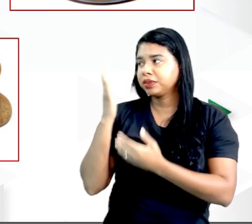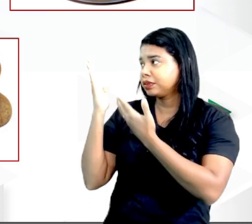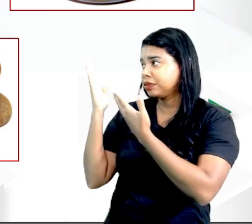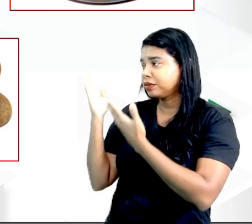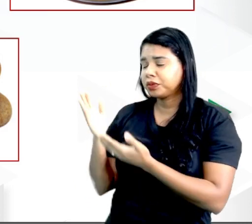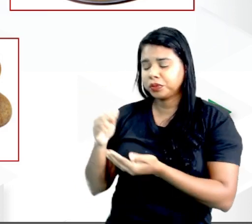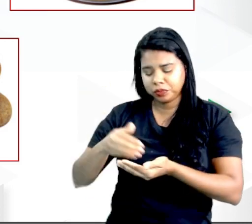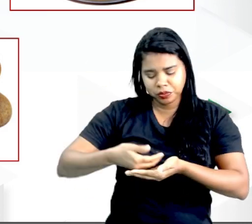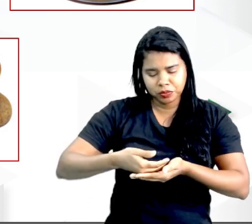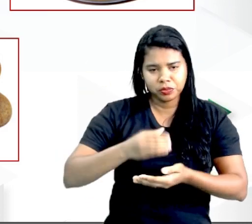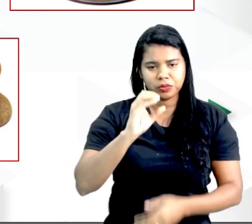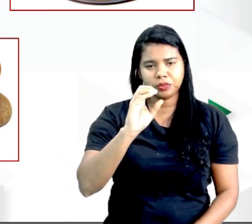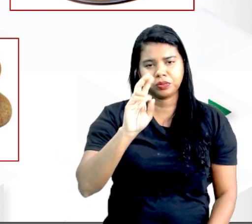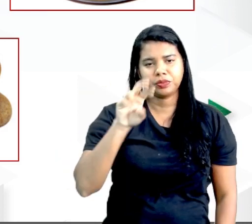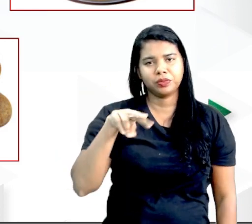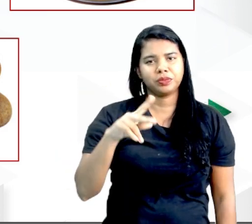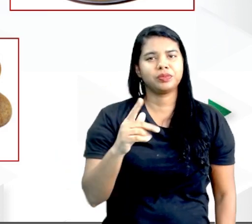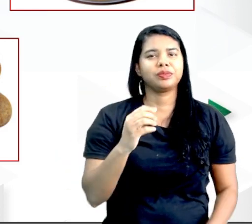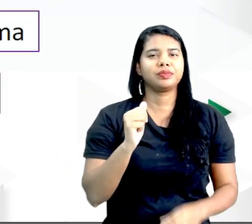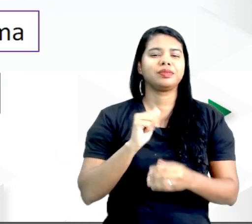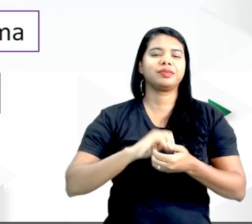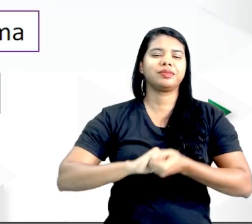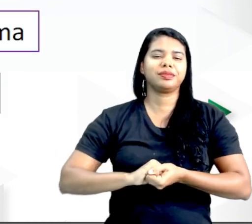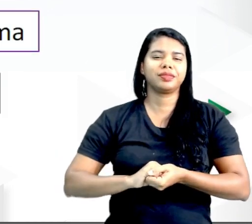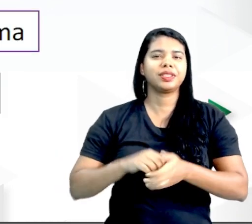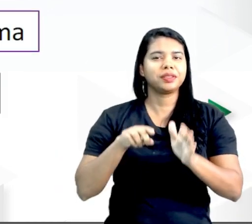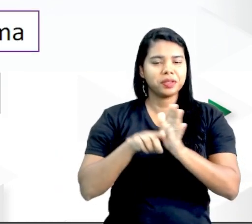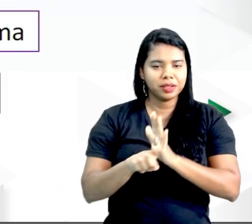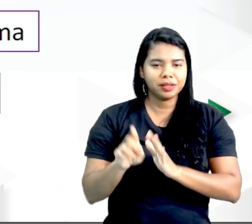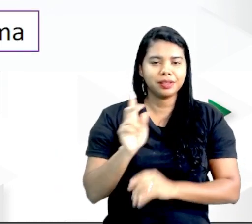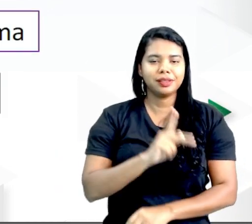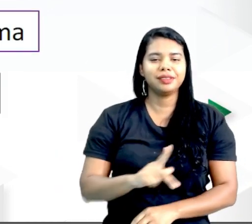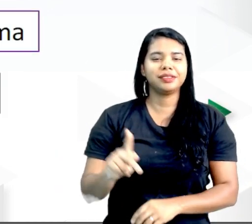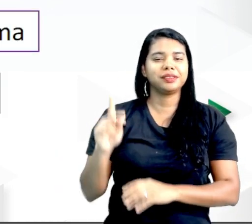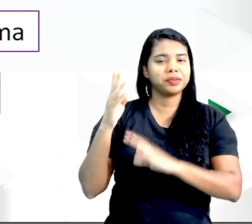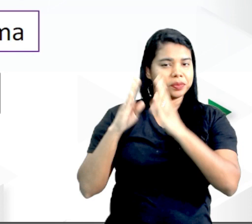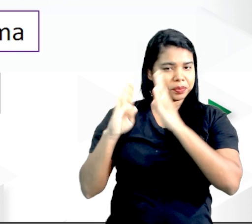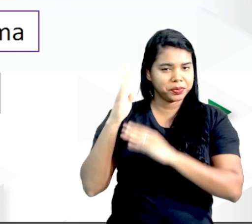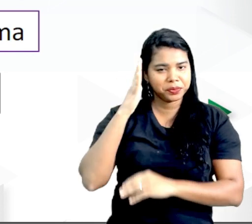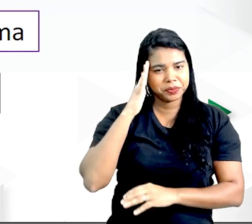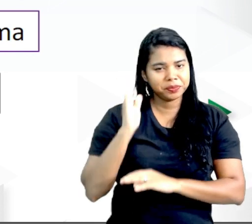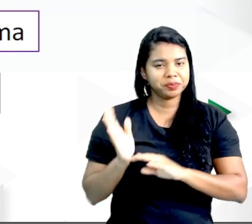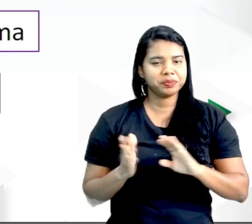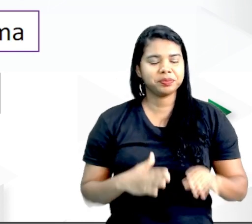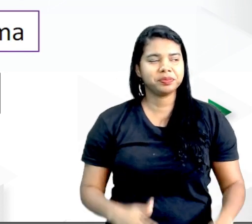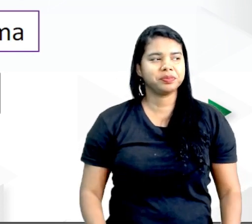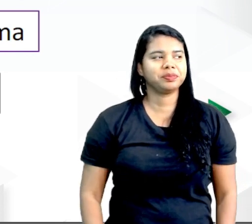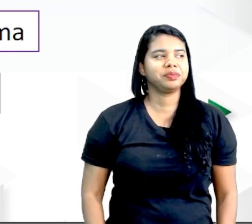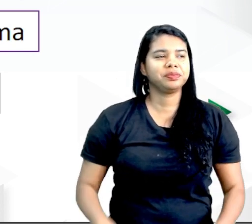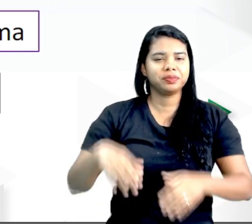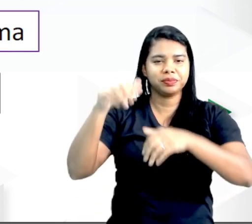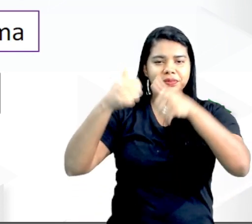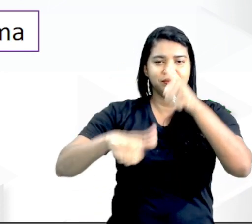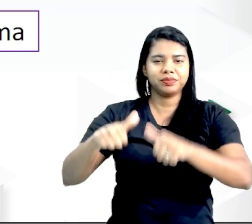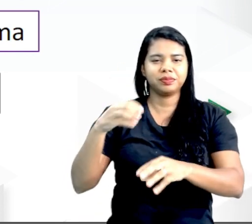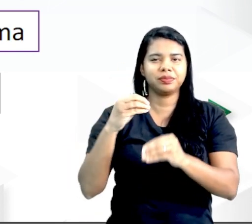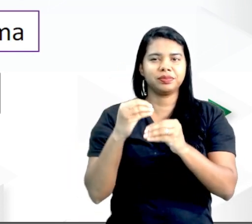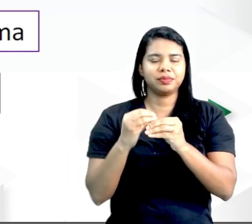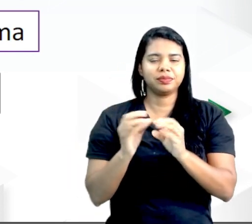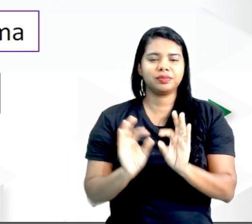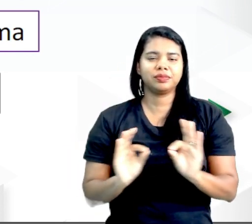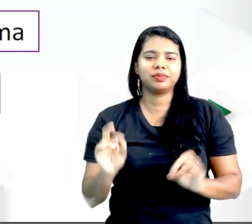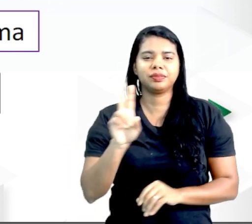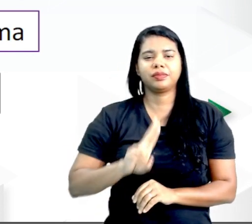Eu acho que é um fruto. Se não for, pergunta ao professor de biologia. Vamos lá. Observe a relação entre algumas unidades de medidas